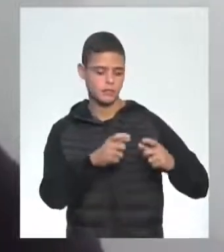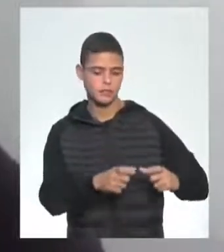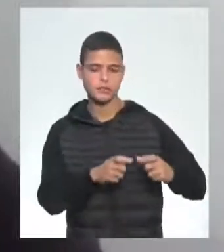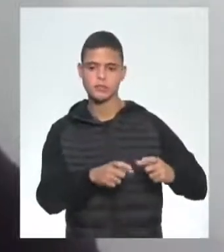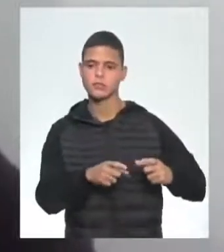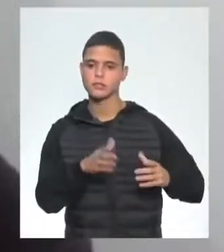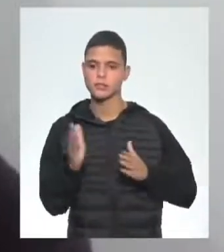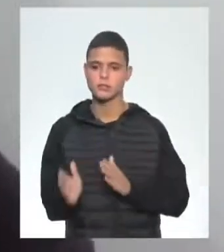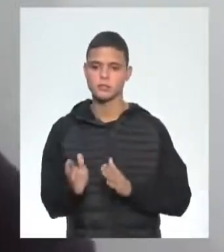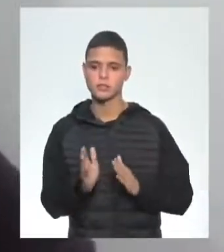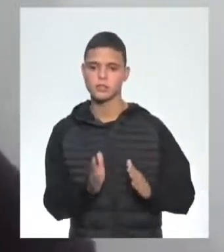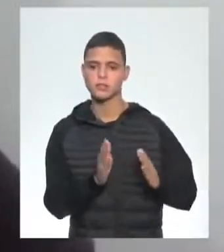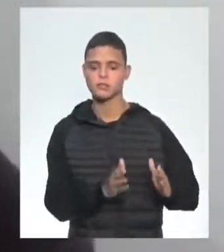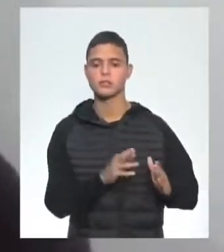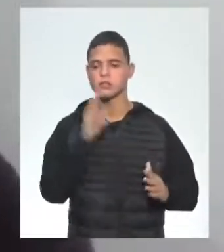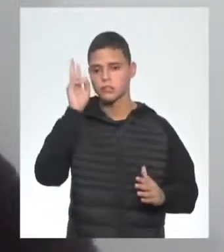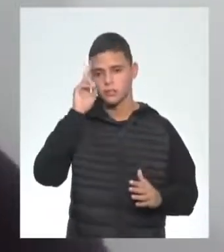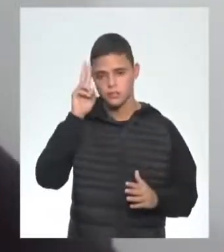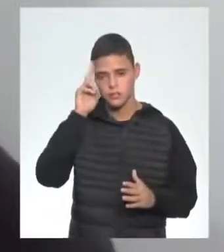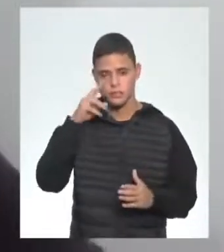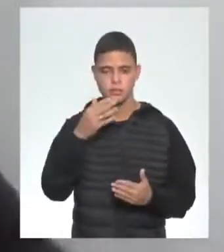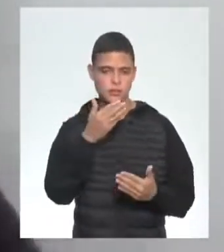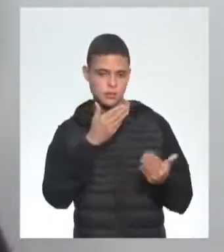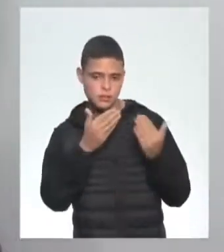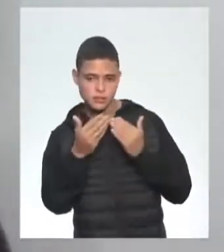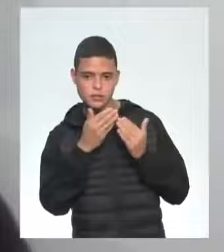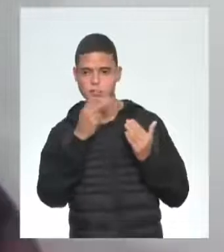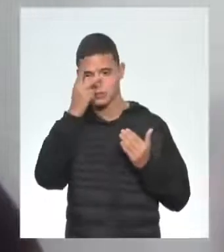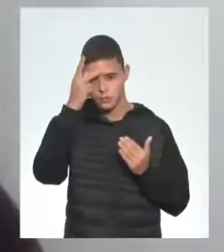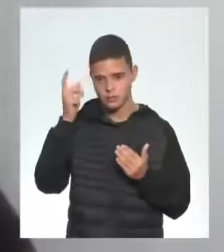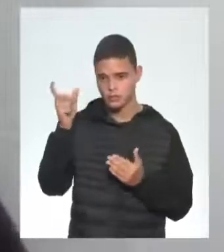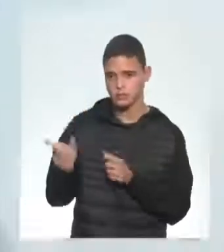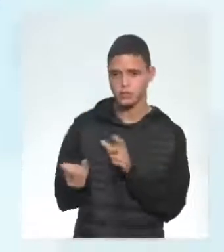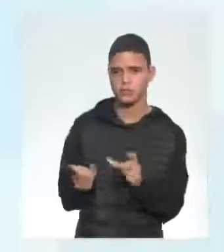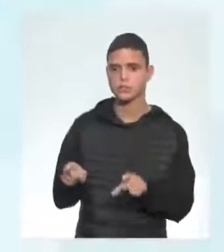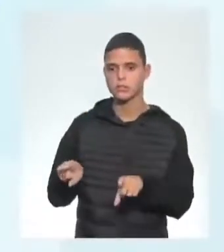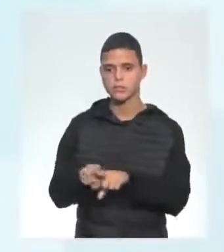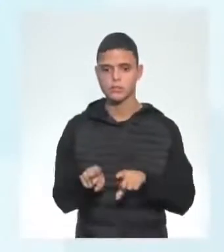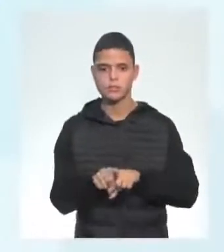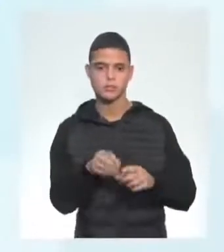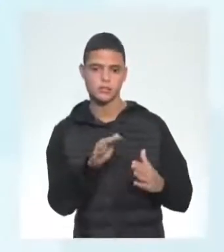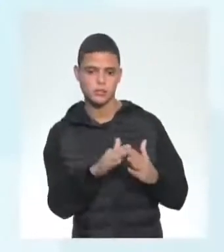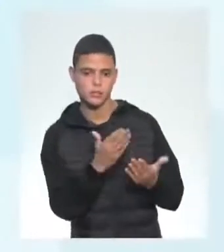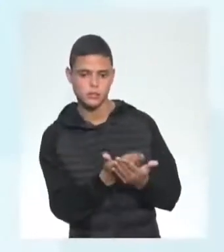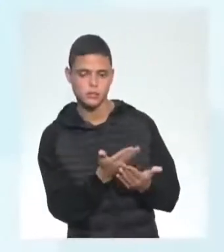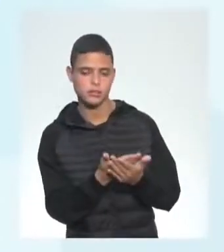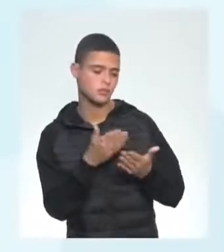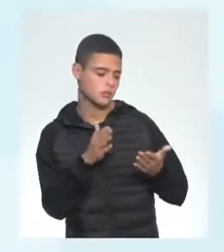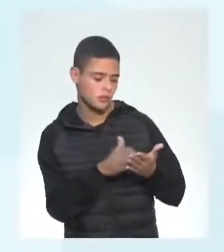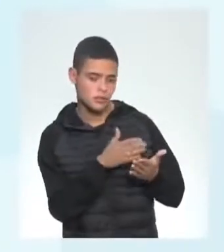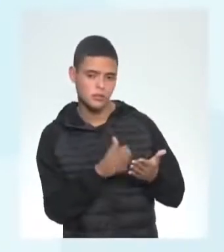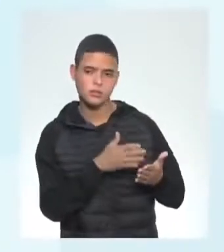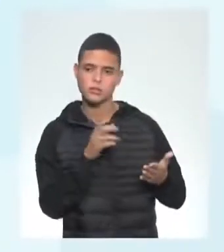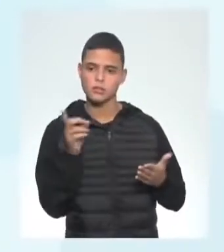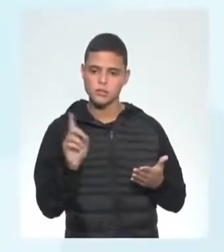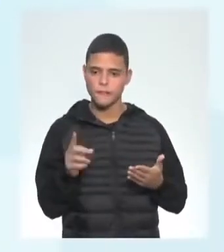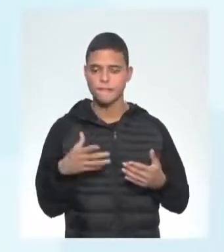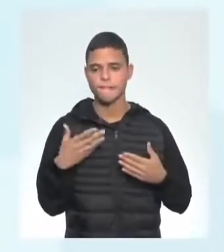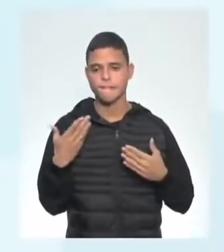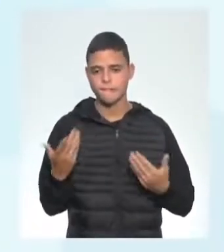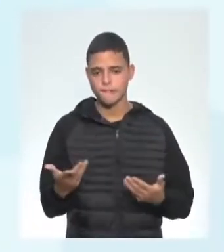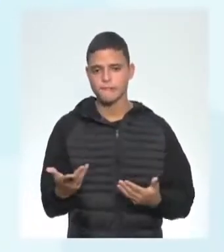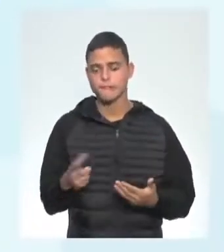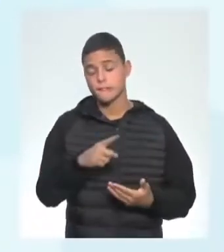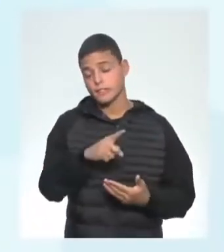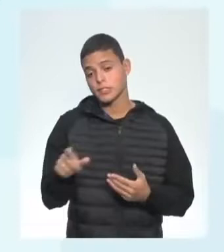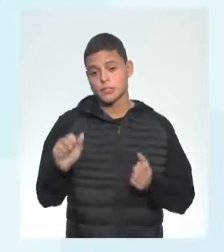momento histórico, conversou com certas pessoas, teve certas aulas, leu certos livros, ou não, mas aí é algo a se